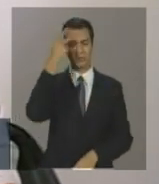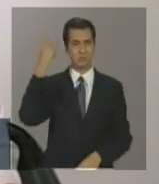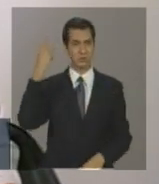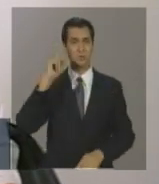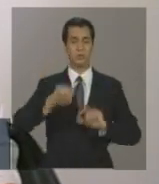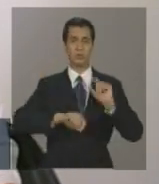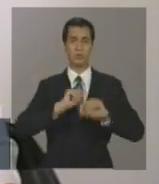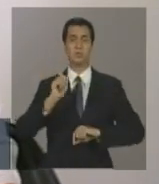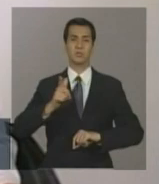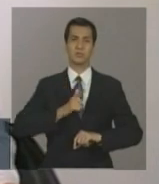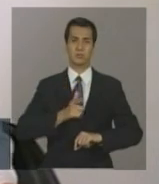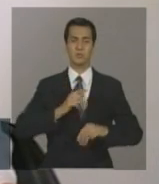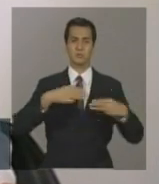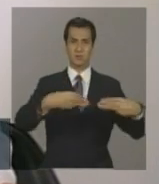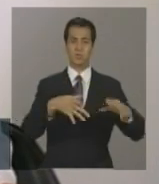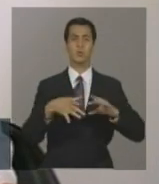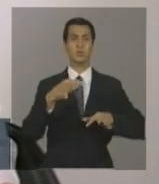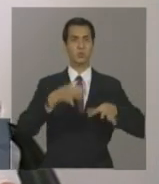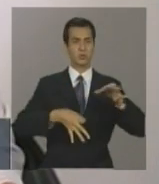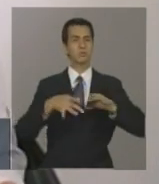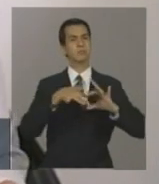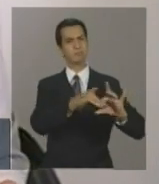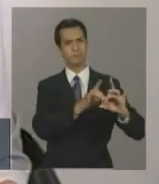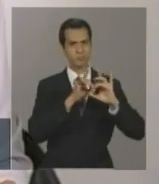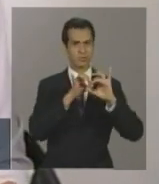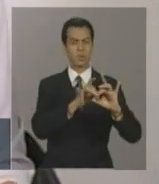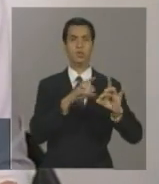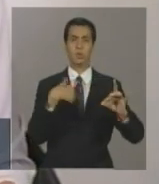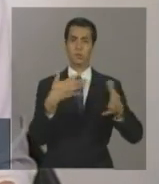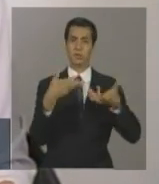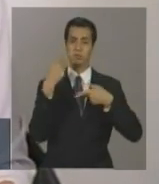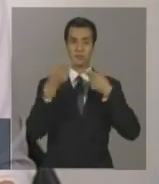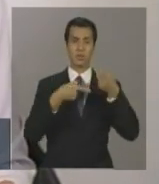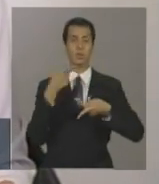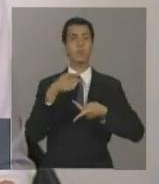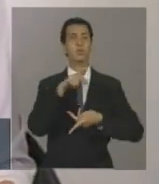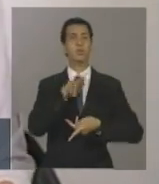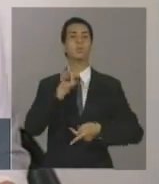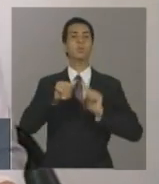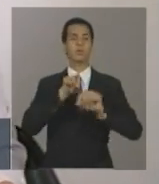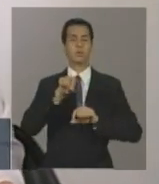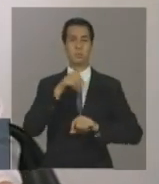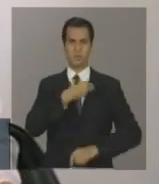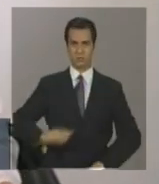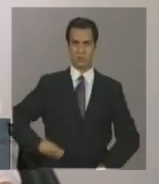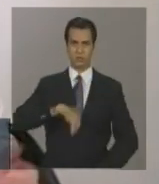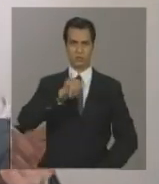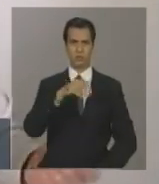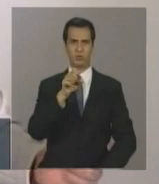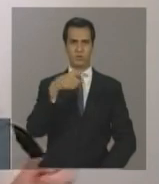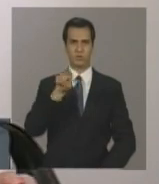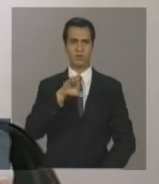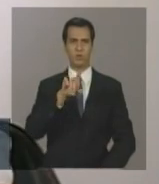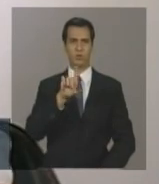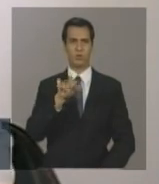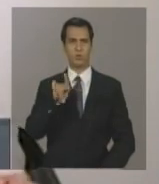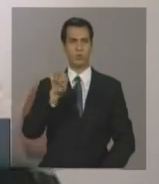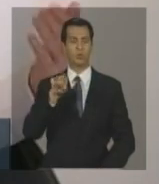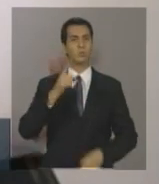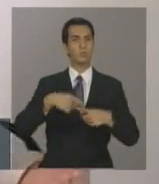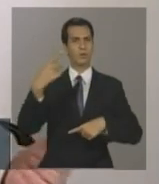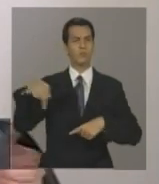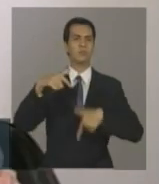precisamos e o Ministério da Justiça é nosso parceiro. Quero citar nominalmente o ministro José Eduardo Cardoso, destacando a sua